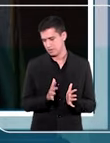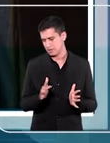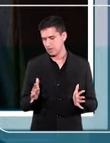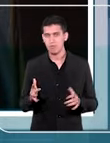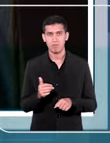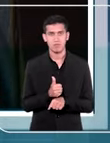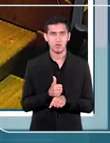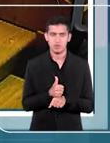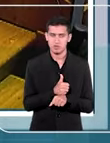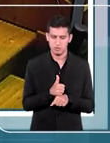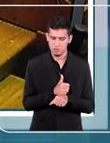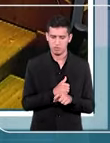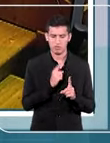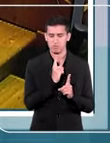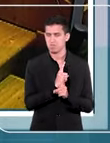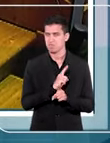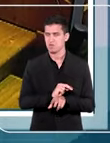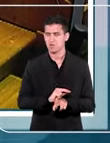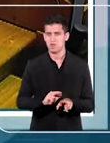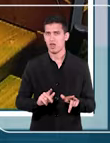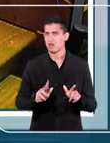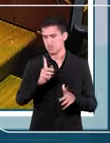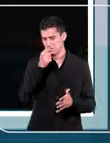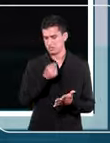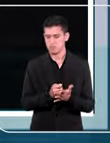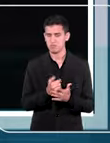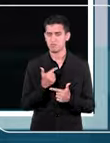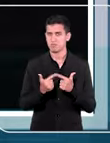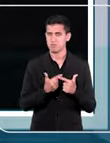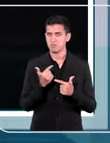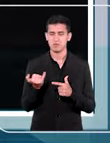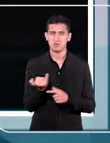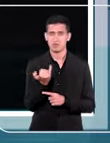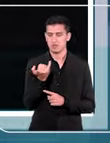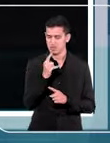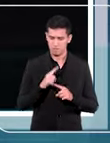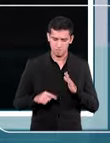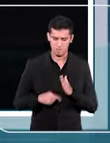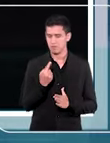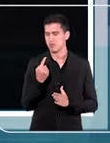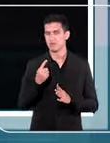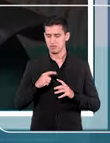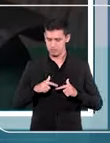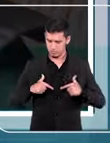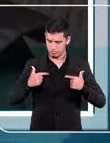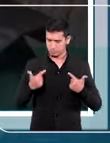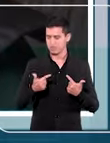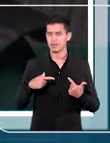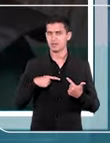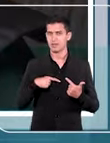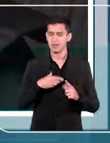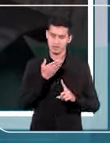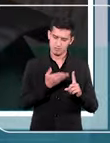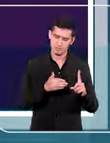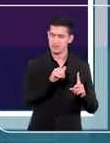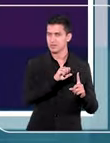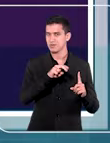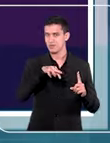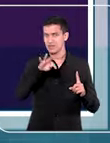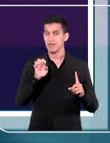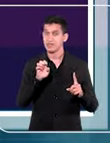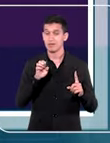trajetória profissional coroada de grandes feitos, pioneirismo e dedicação. A Suzete